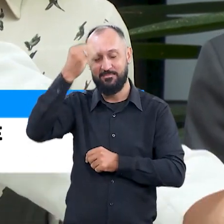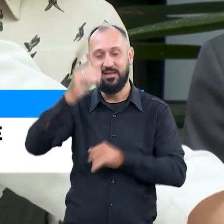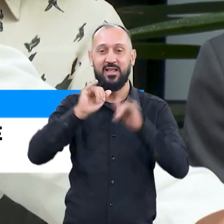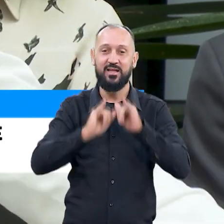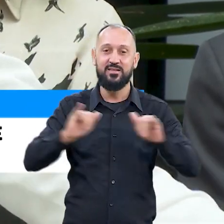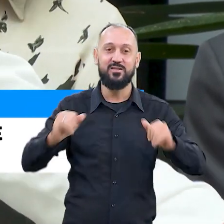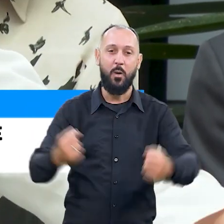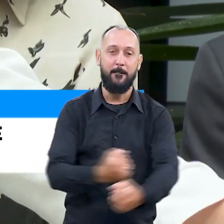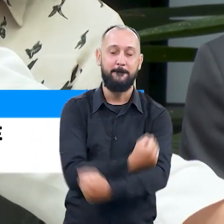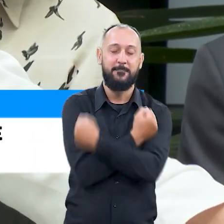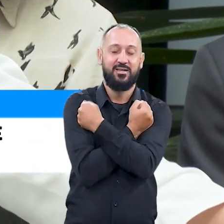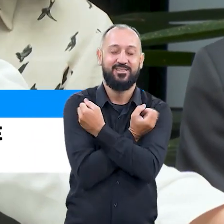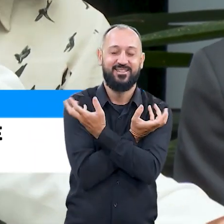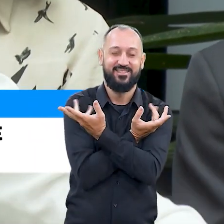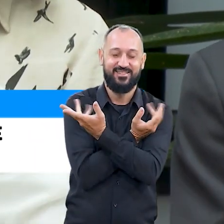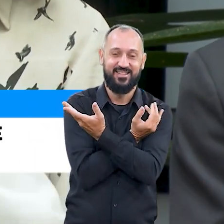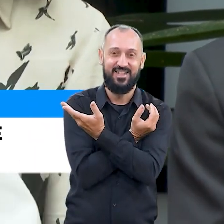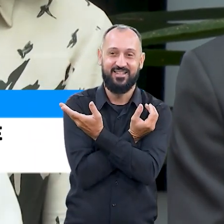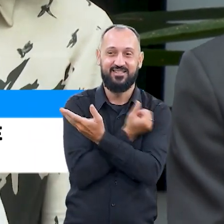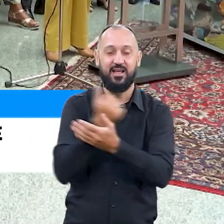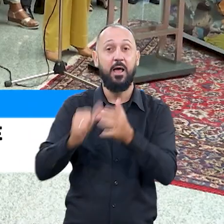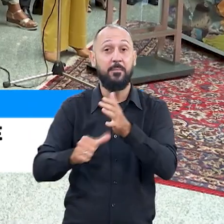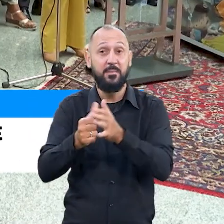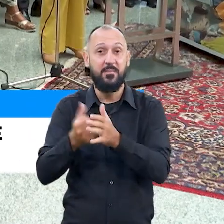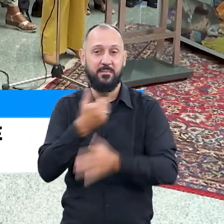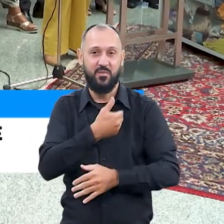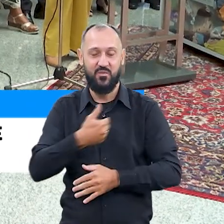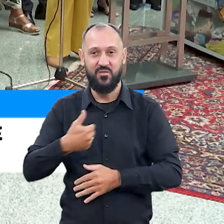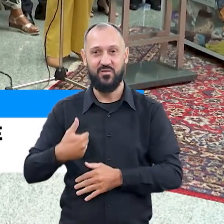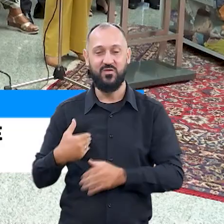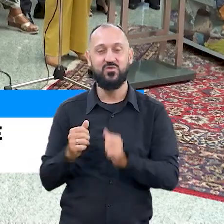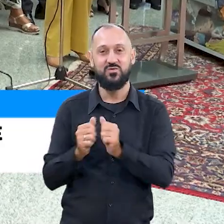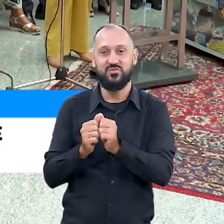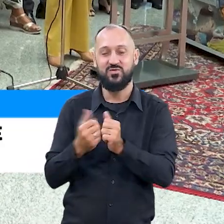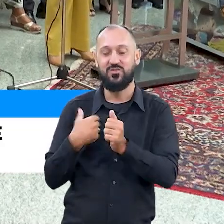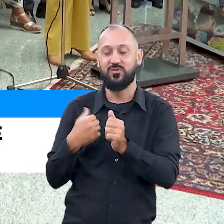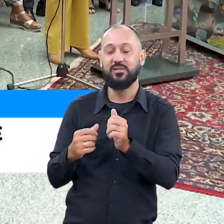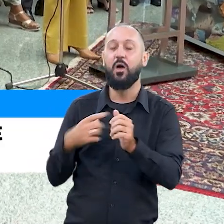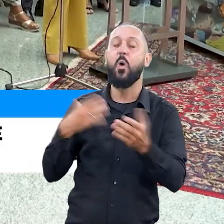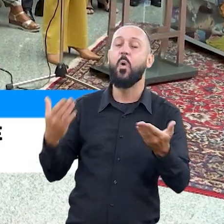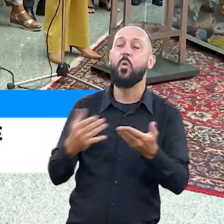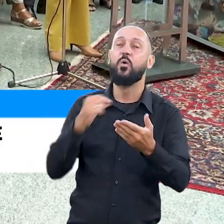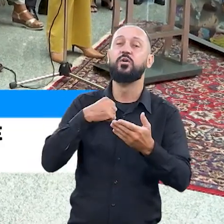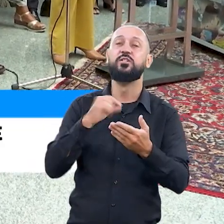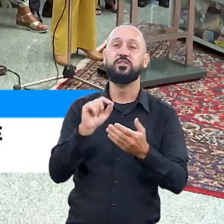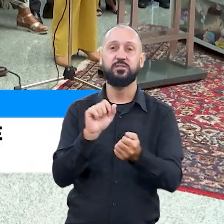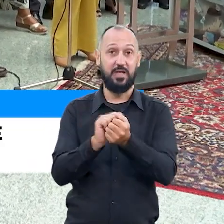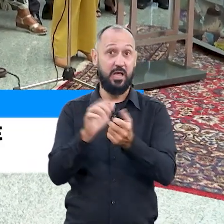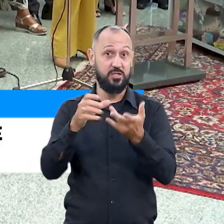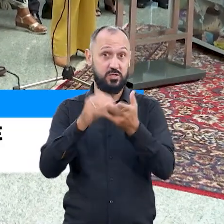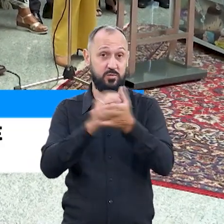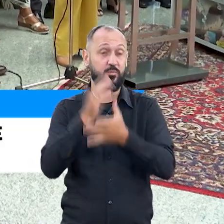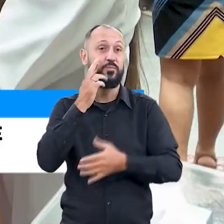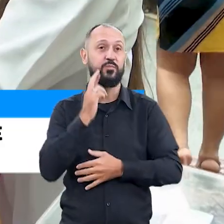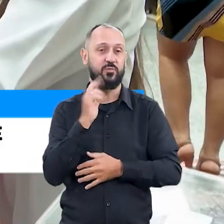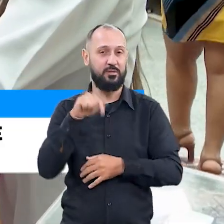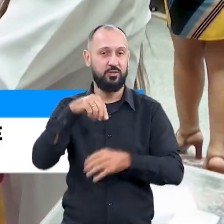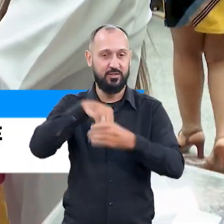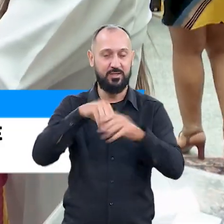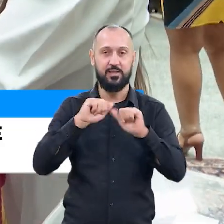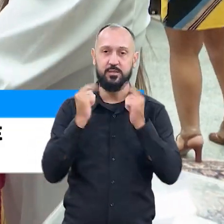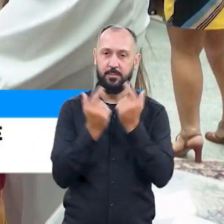da campanha do Agasalho, O Seu Abraço Aquece, a primeira-dama do Estado, Mônica Riddel, durante o lançamento da ação na